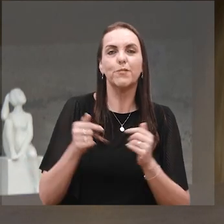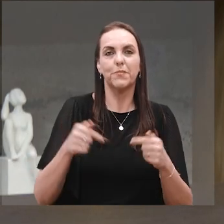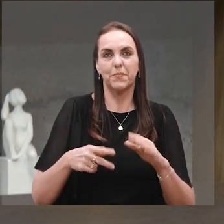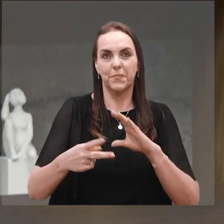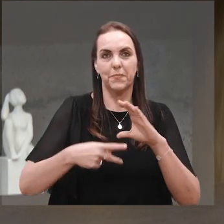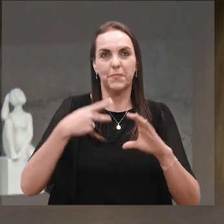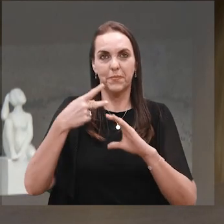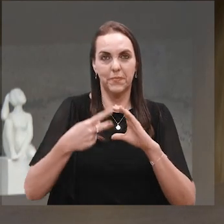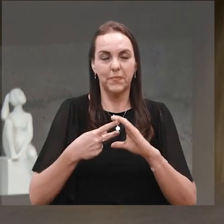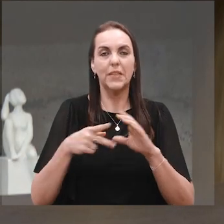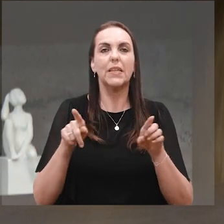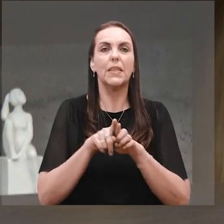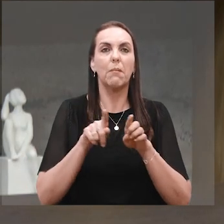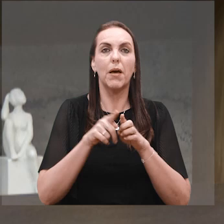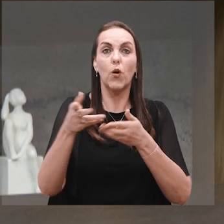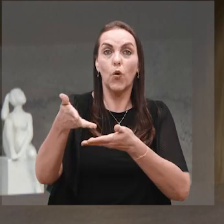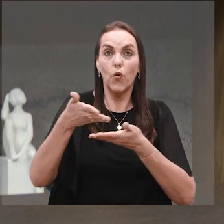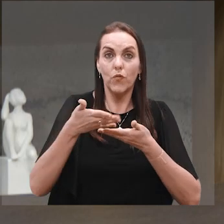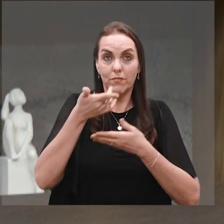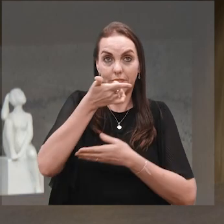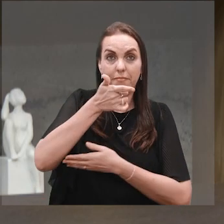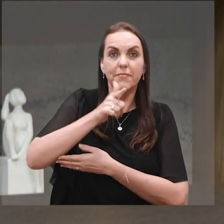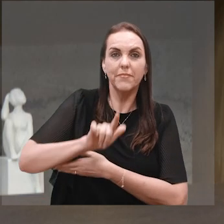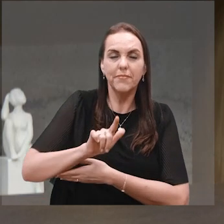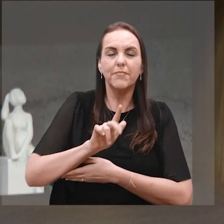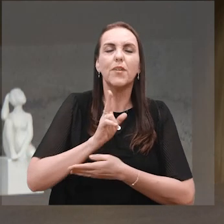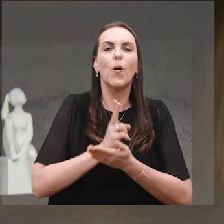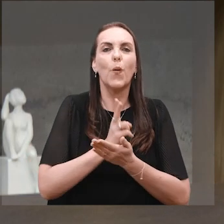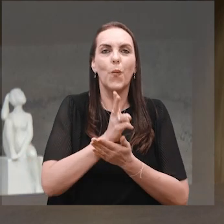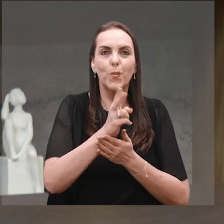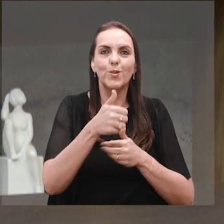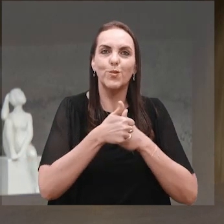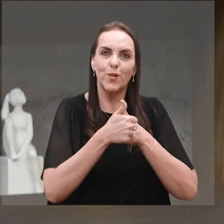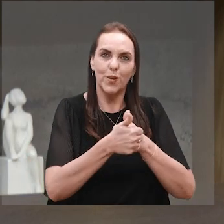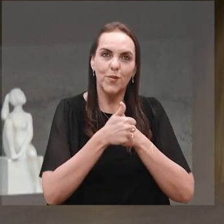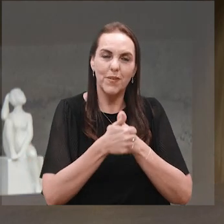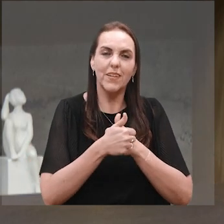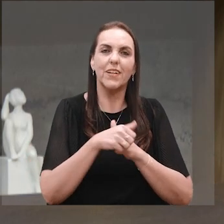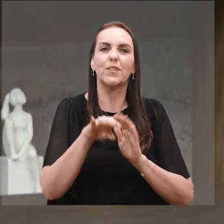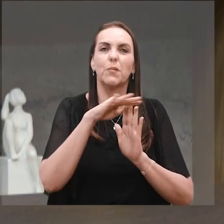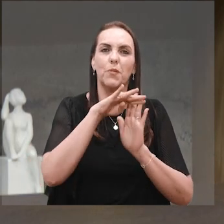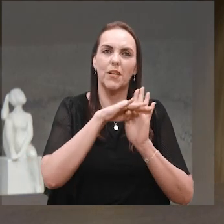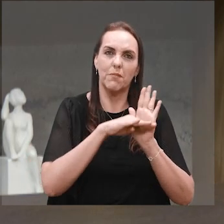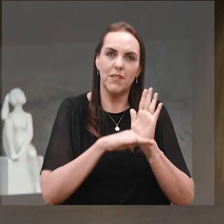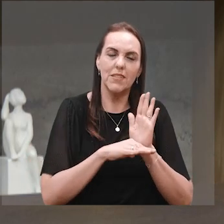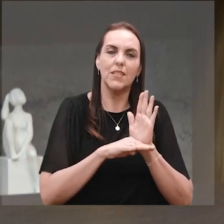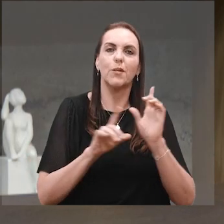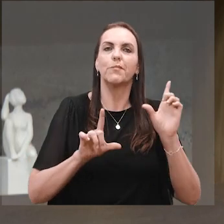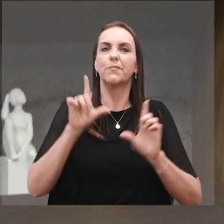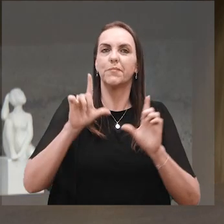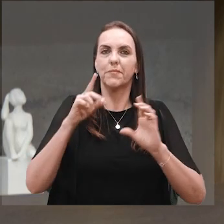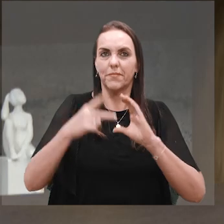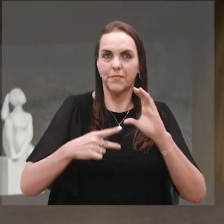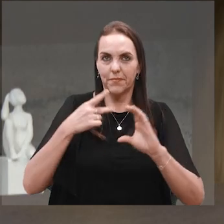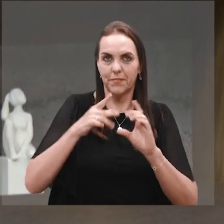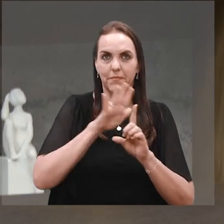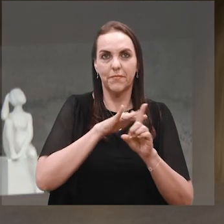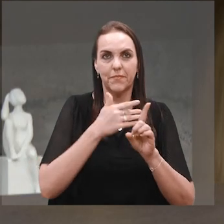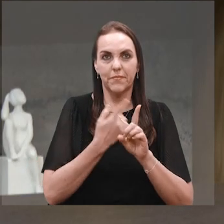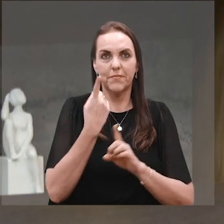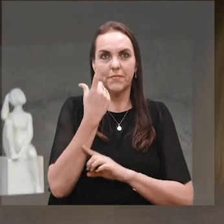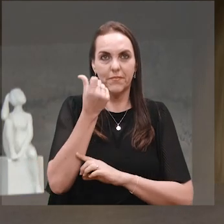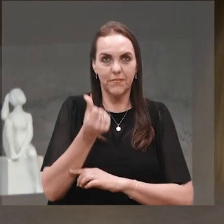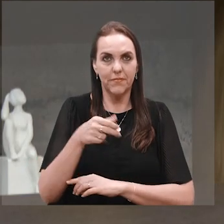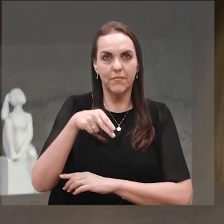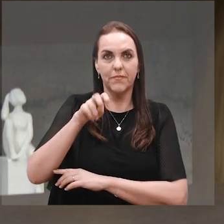casa. Aproveitamos também para reiterar o convite que continuem acompanhando a nossa programação, seja pela TV Câmara Caxias,